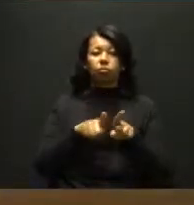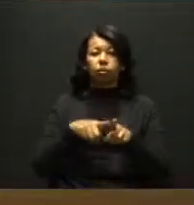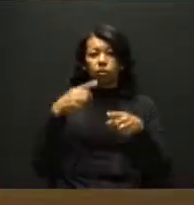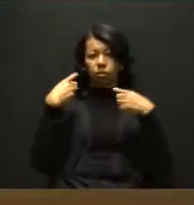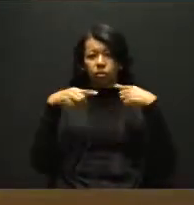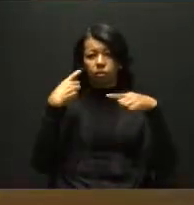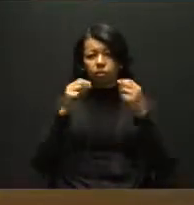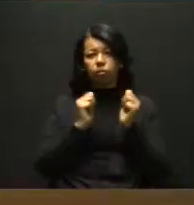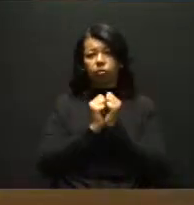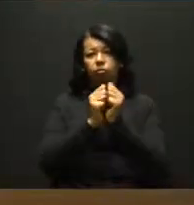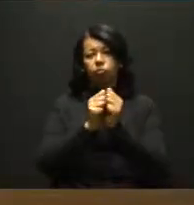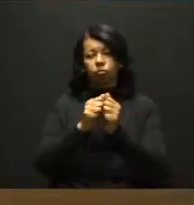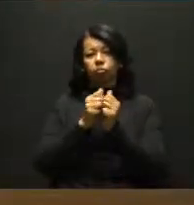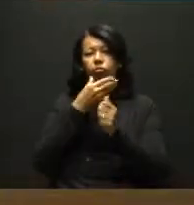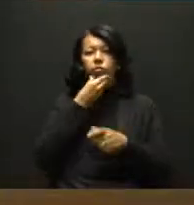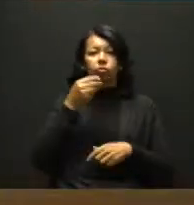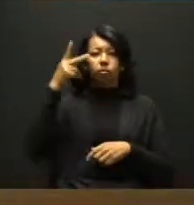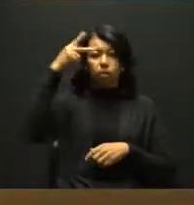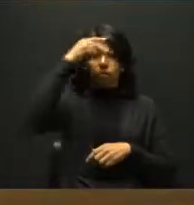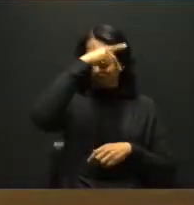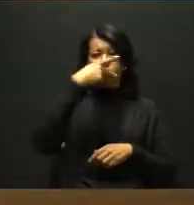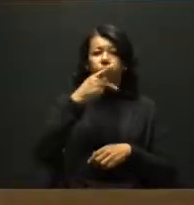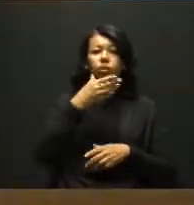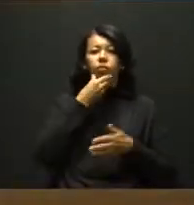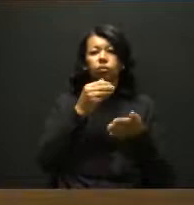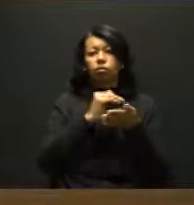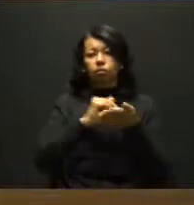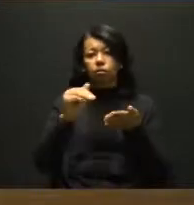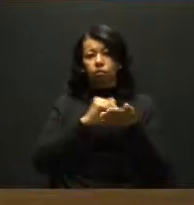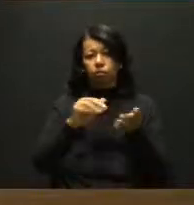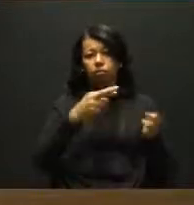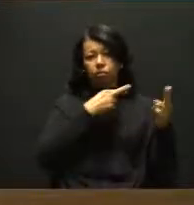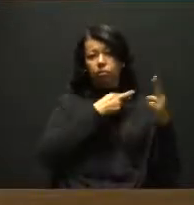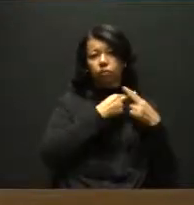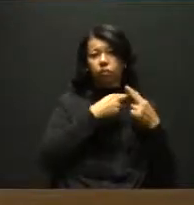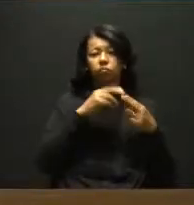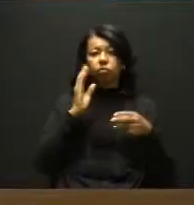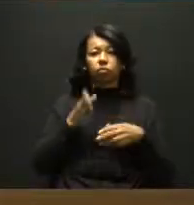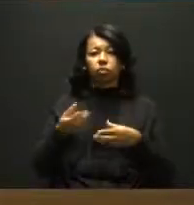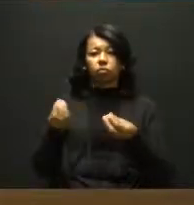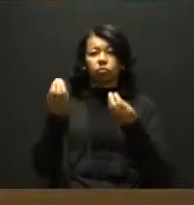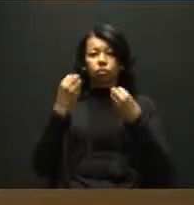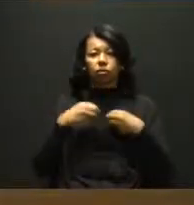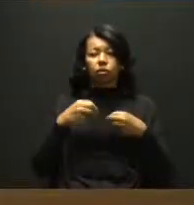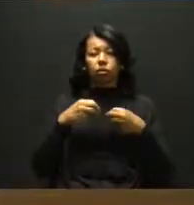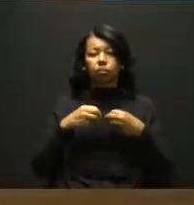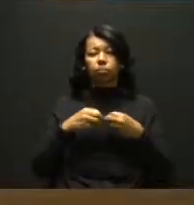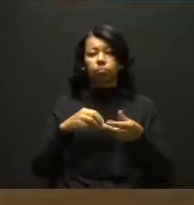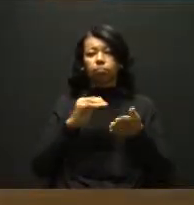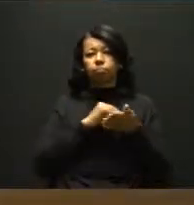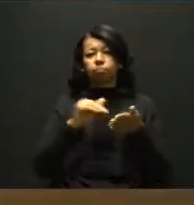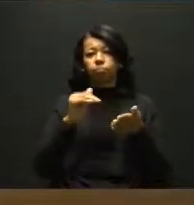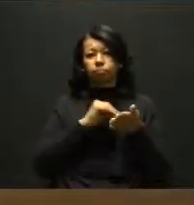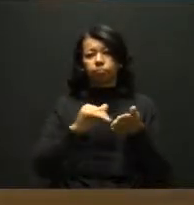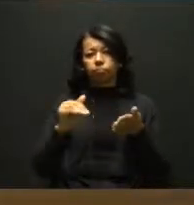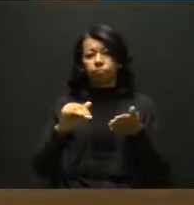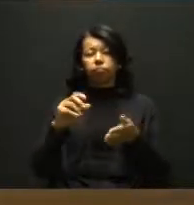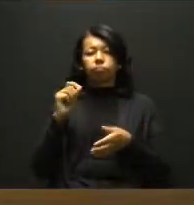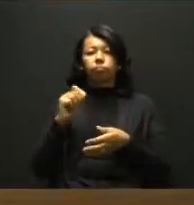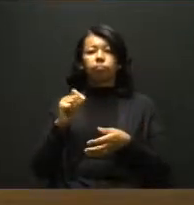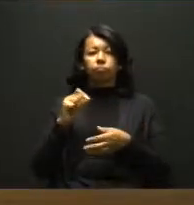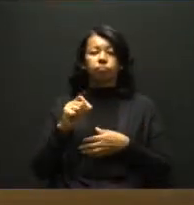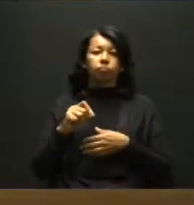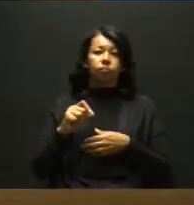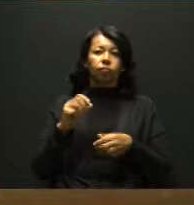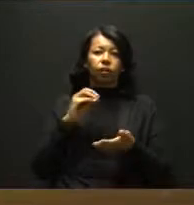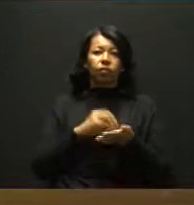para que os secretários na verdade os responsáveis ele já não esse cronograma acho que falta um pouco mais de